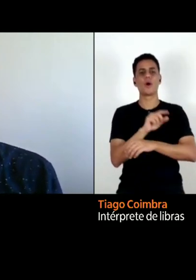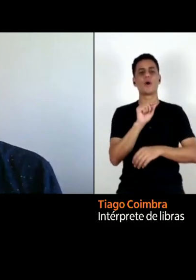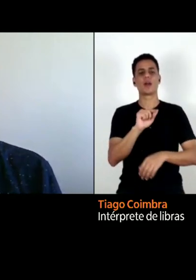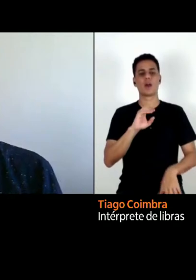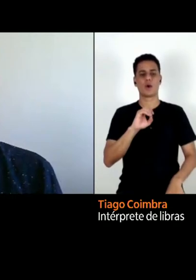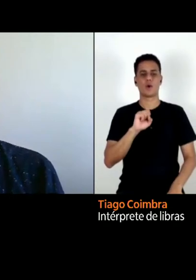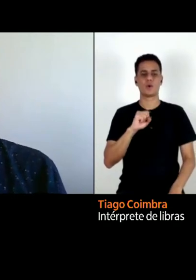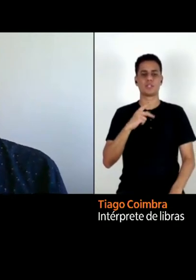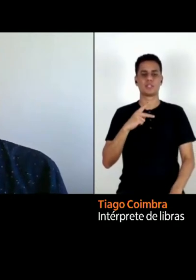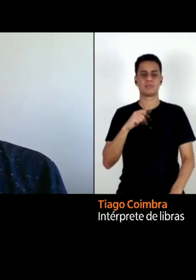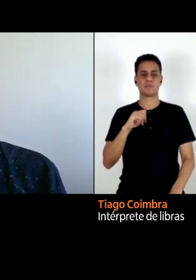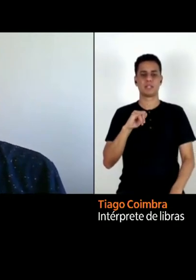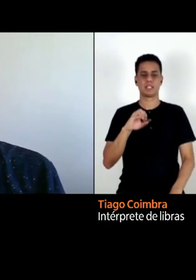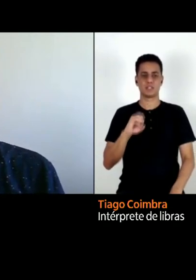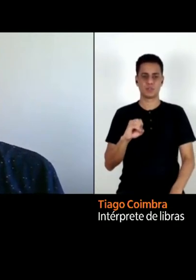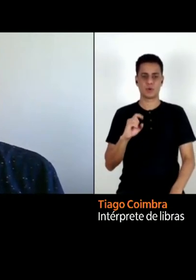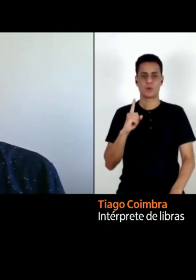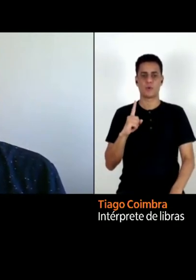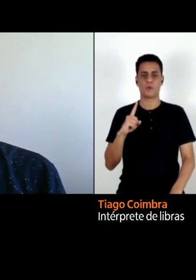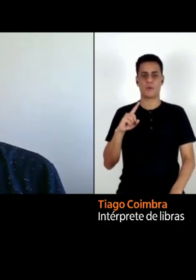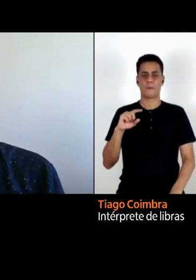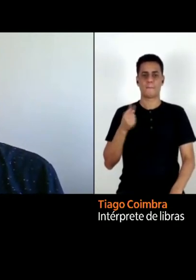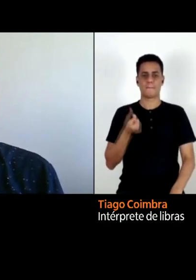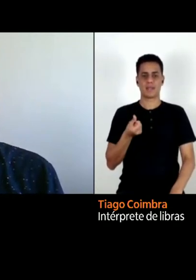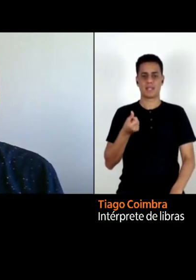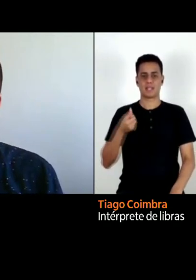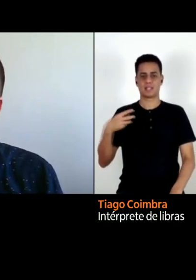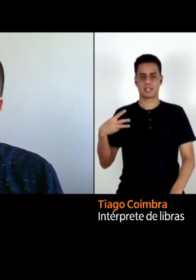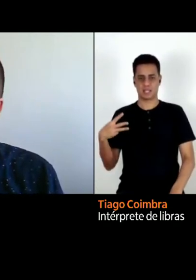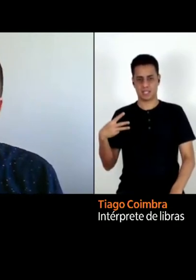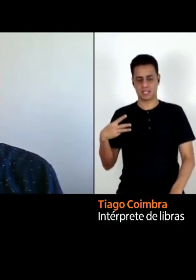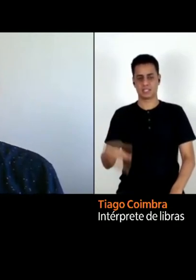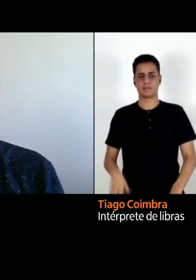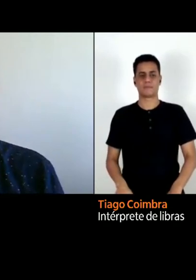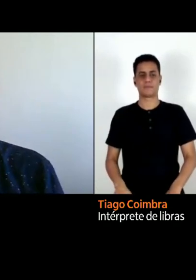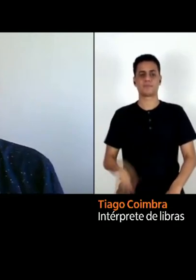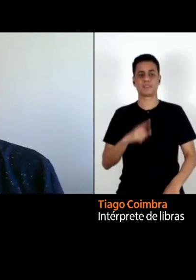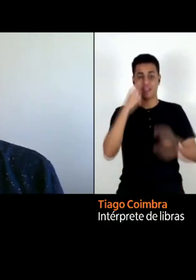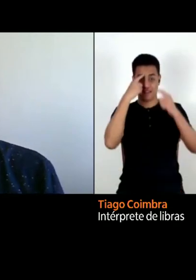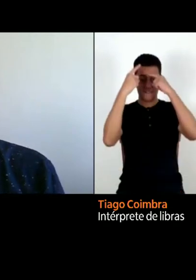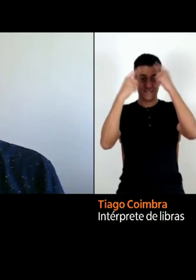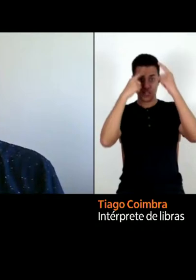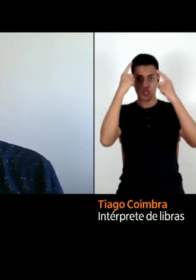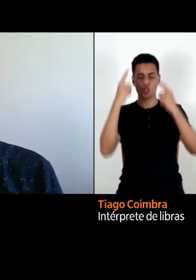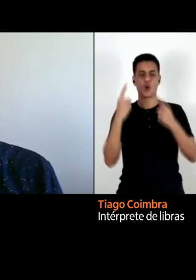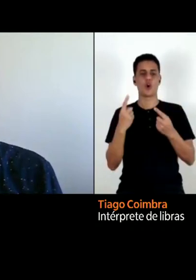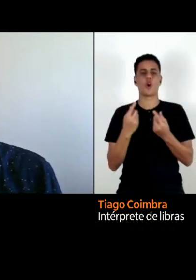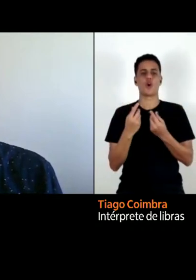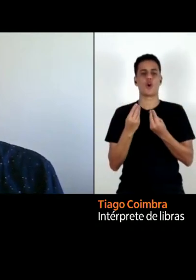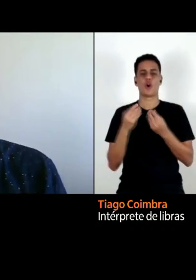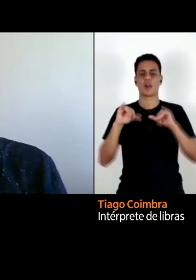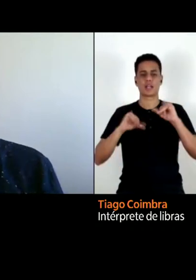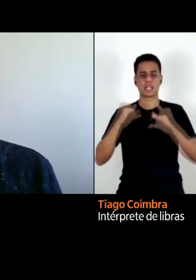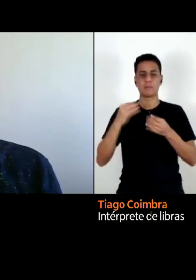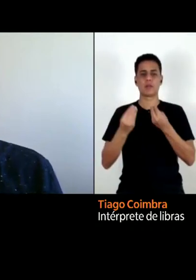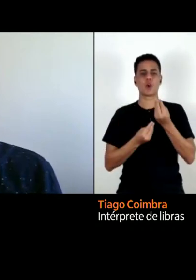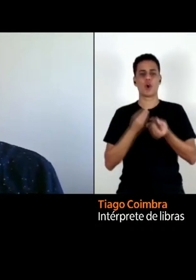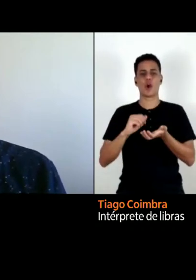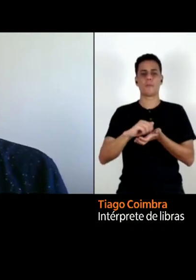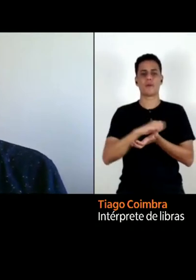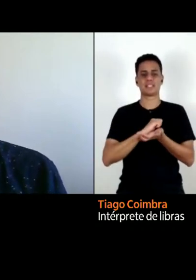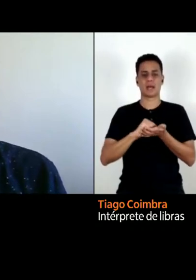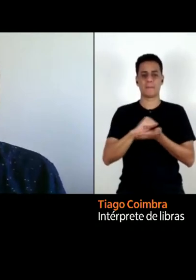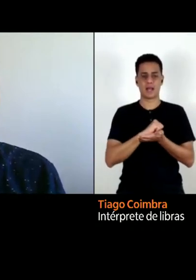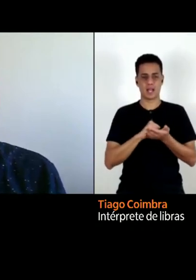163. Inventor químico das fórmulas do sabão santo, do remédio americano,